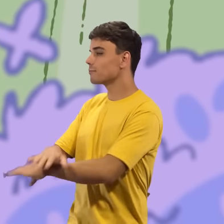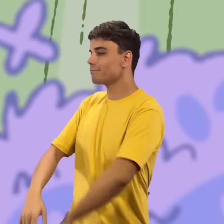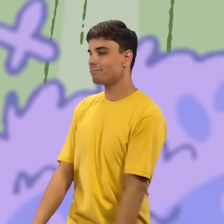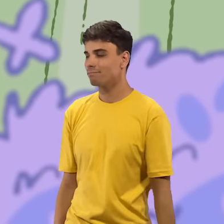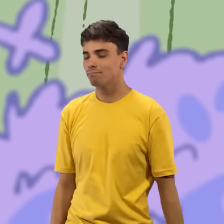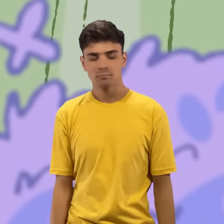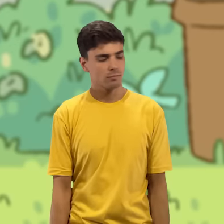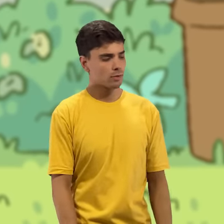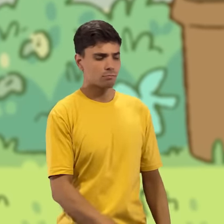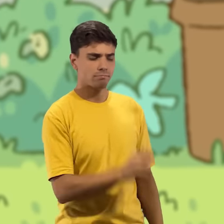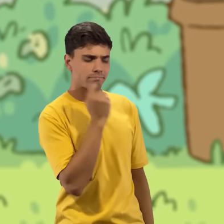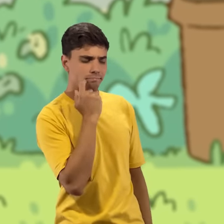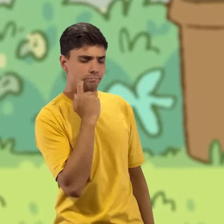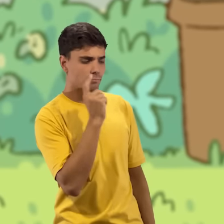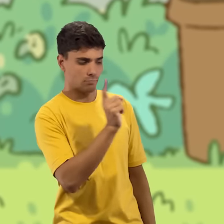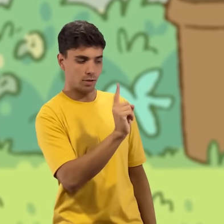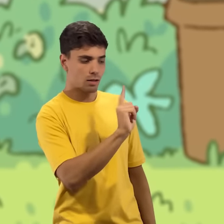Prontinho.